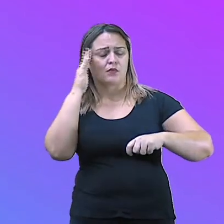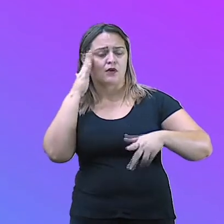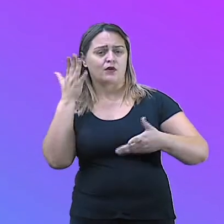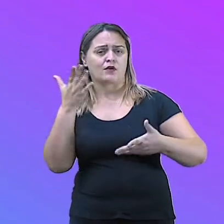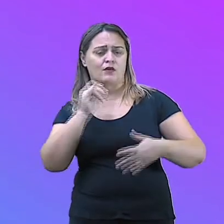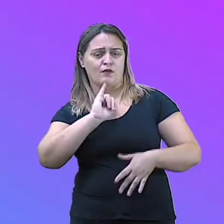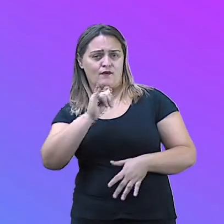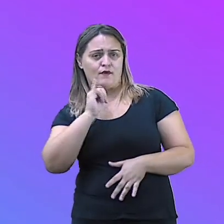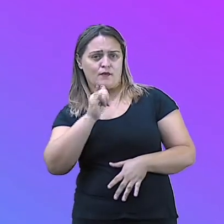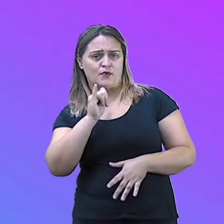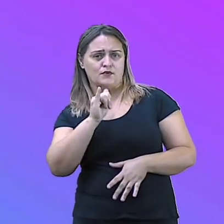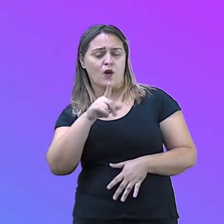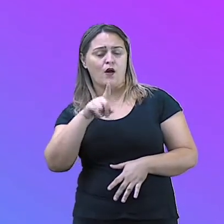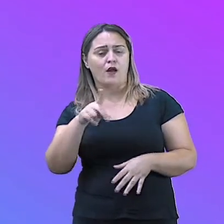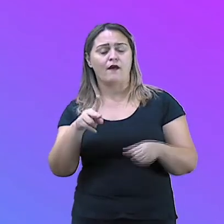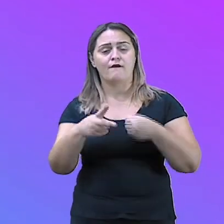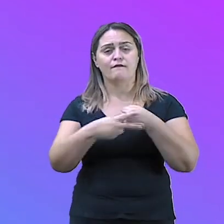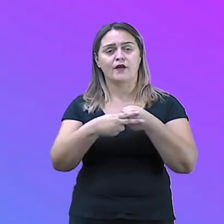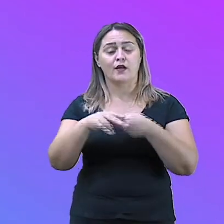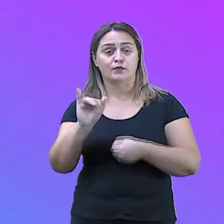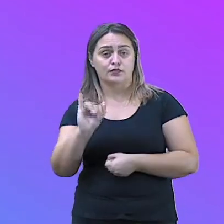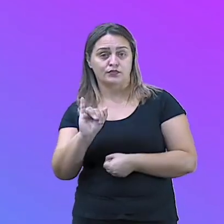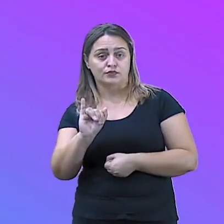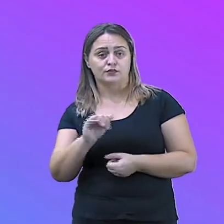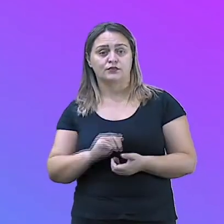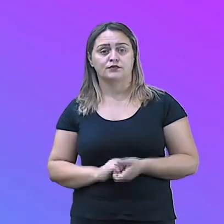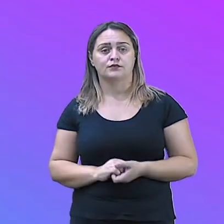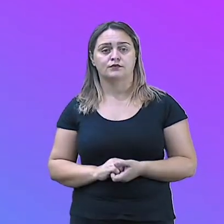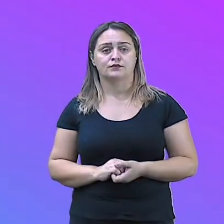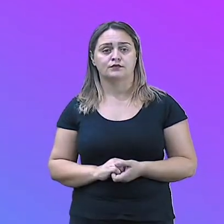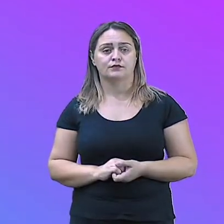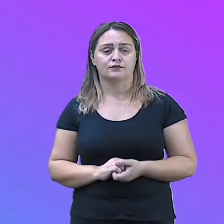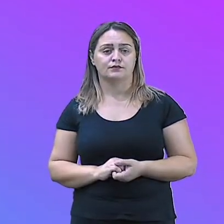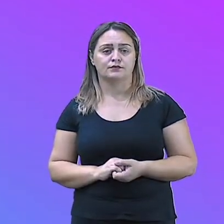verbos intransitivos. E os transitivos?